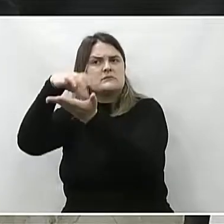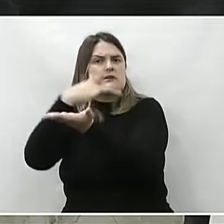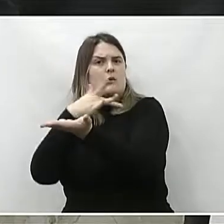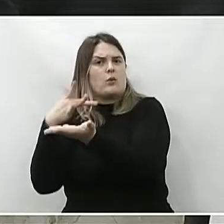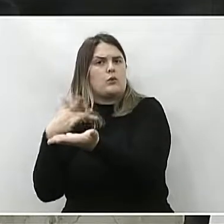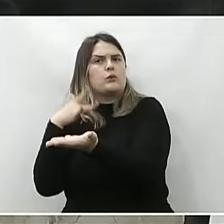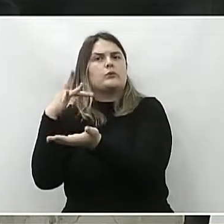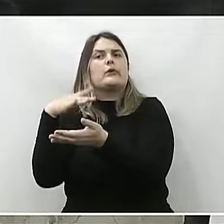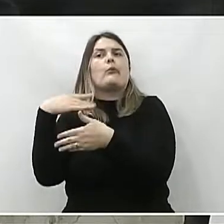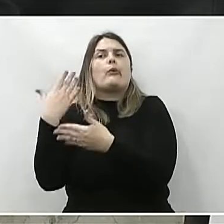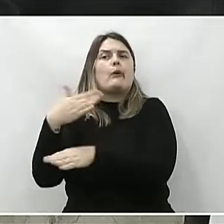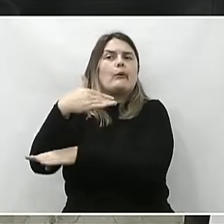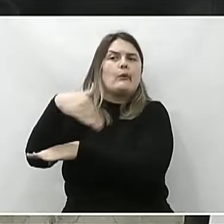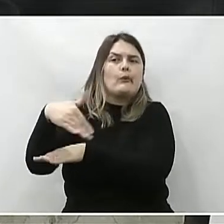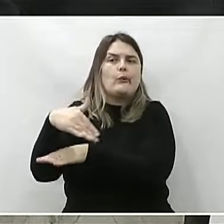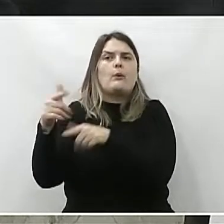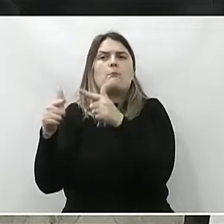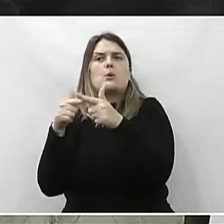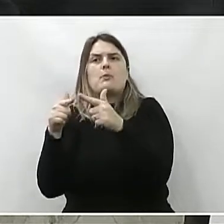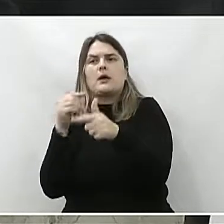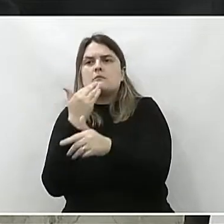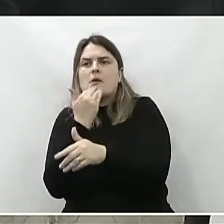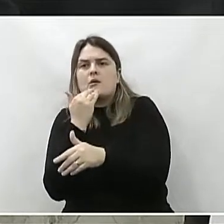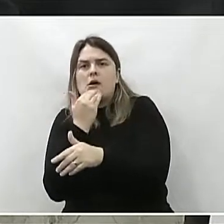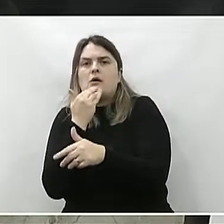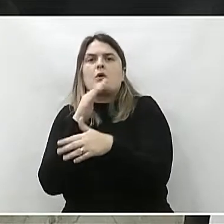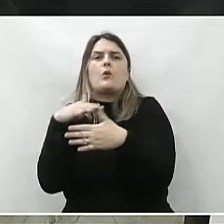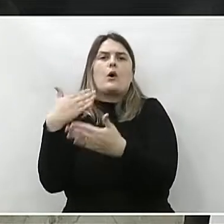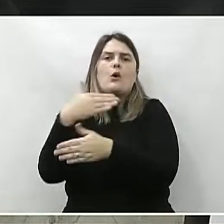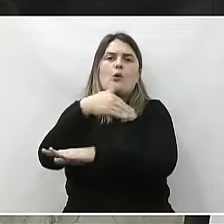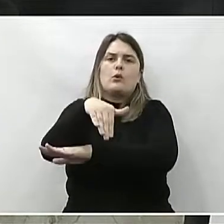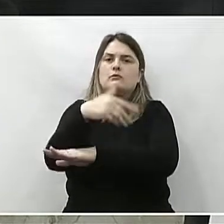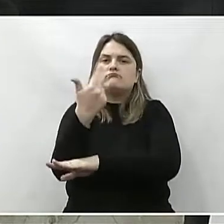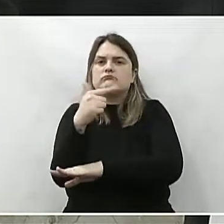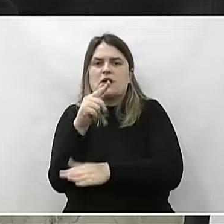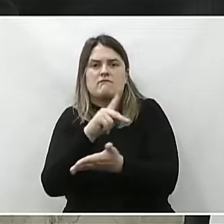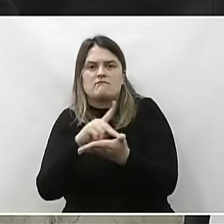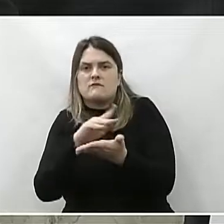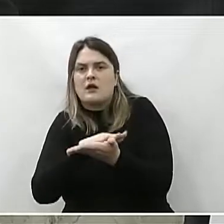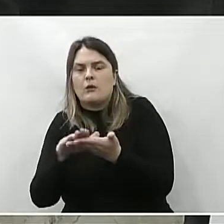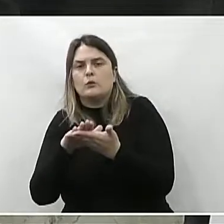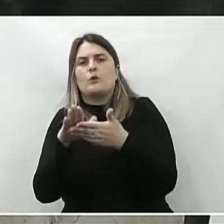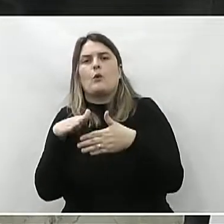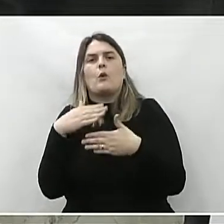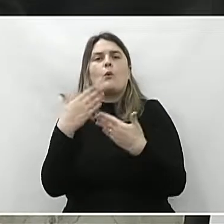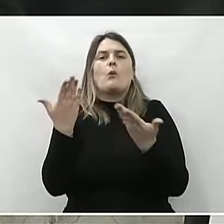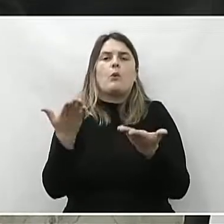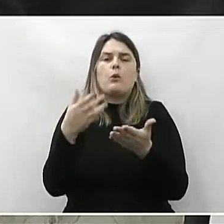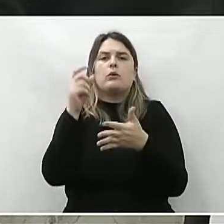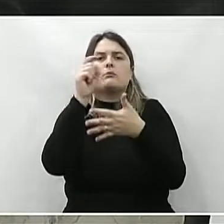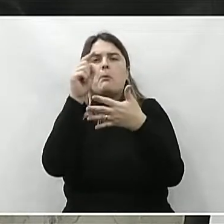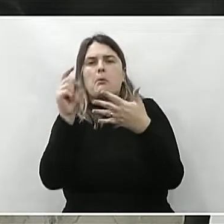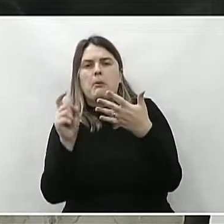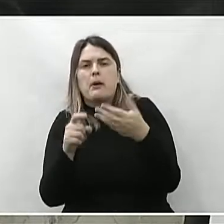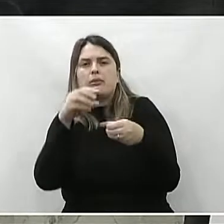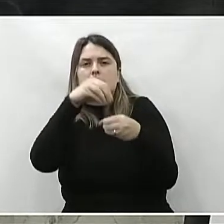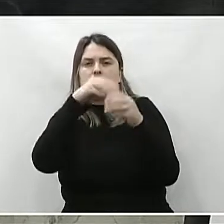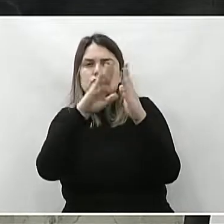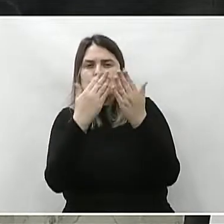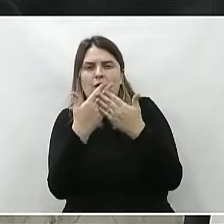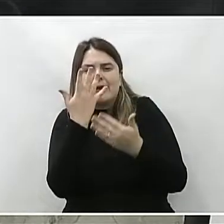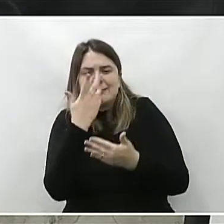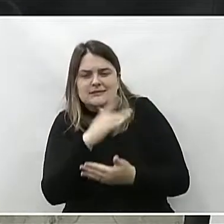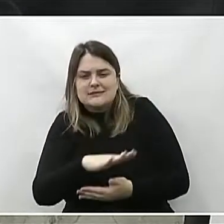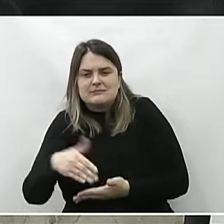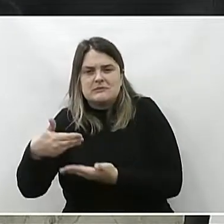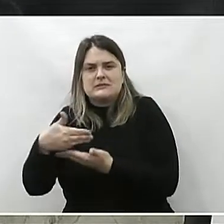de saber qual é a rua que está esburacada, a rua que está sem asfalto, de saber quais são as demandas dentro dos CMEIs, das